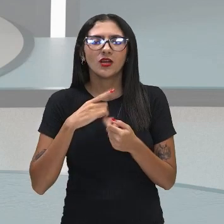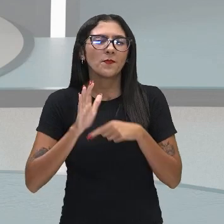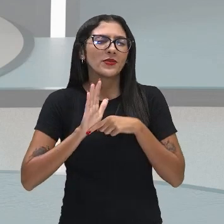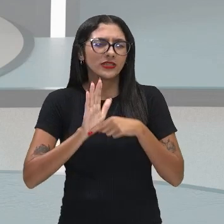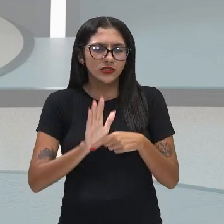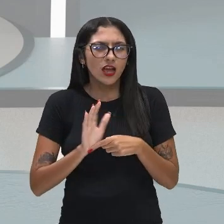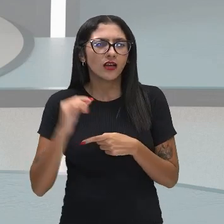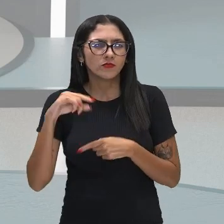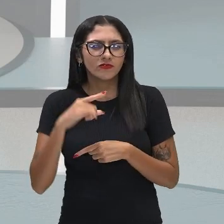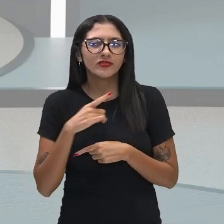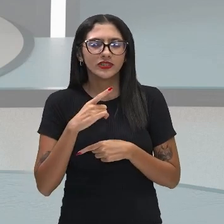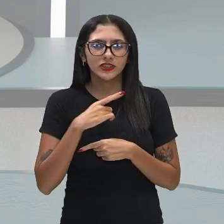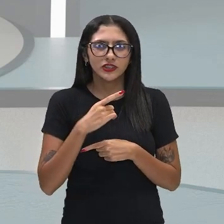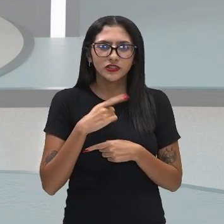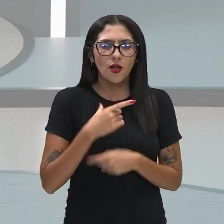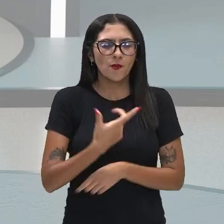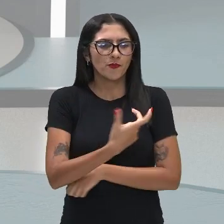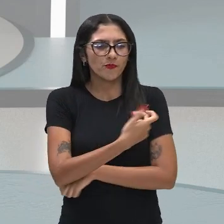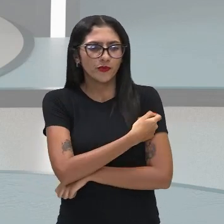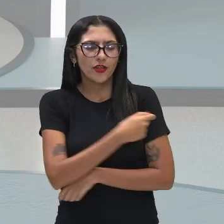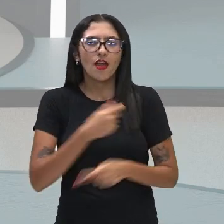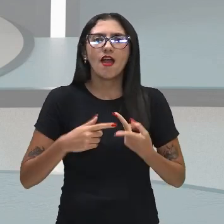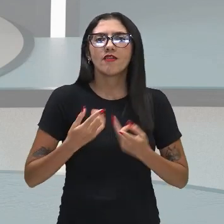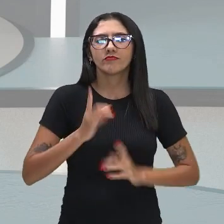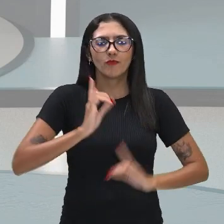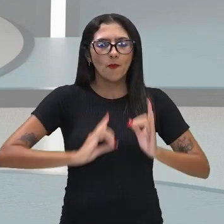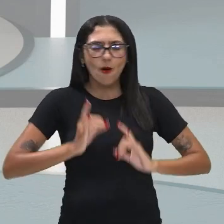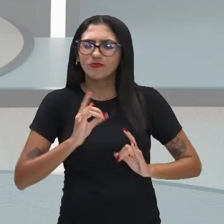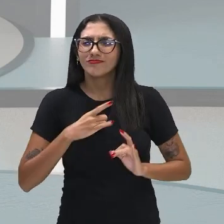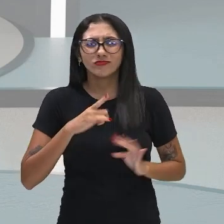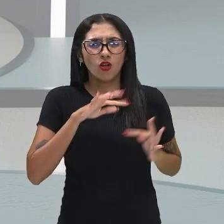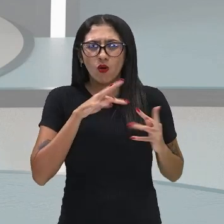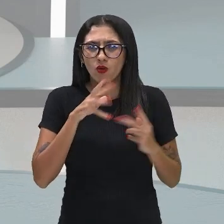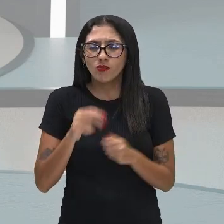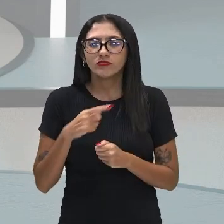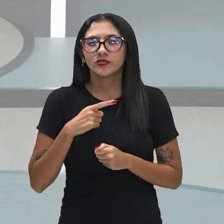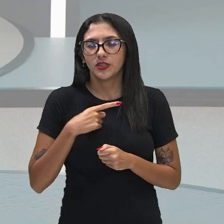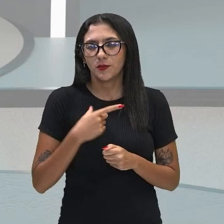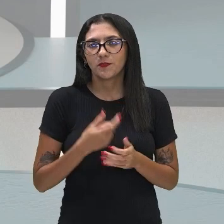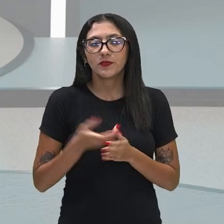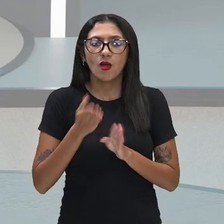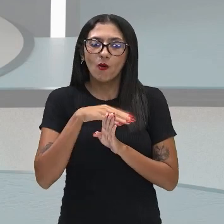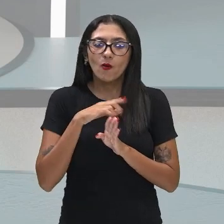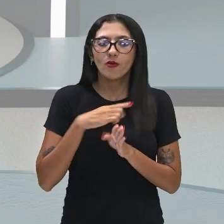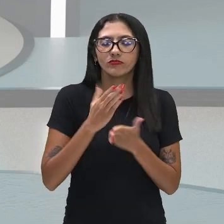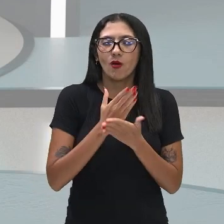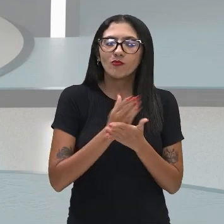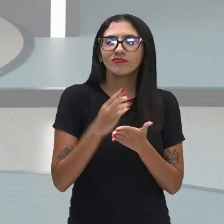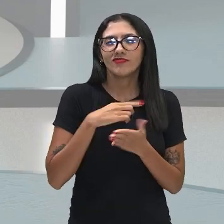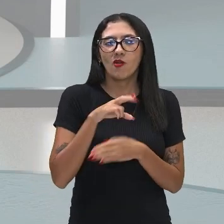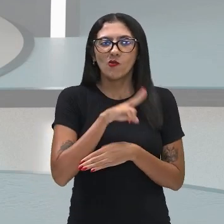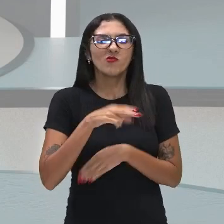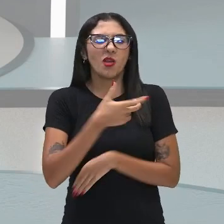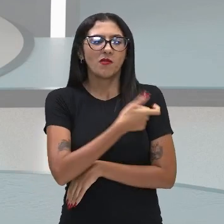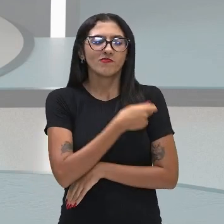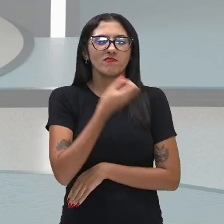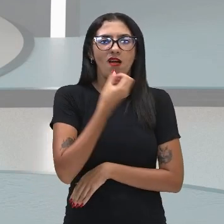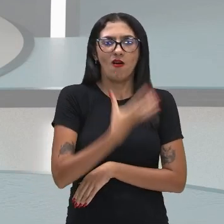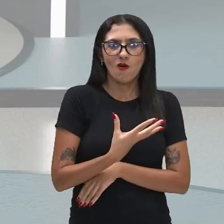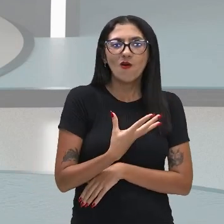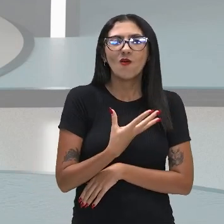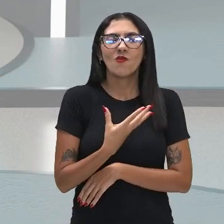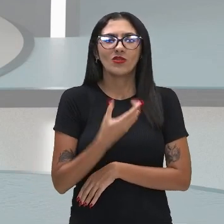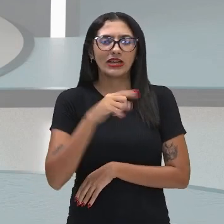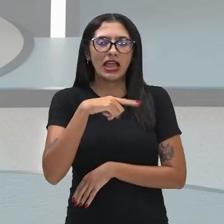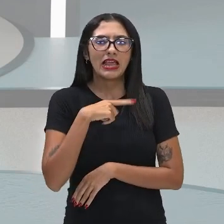colocamos aí, o esteroide, ou os hormônios, todos eles, gente, tem um lado benéfico, né? Na hora de pensar, não, professor, mas vai